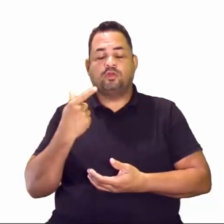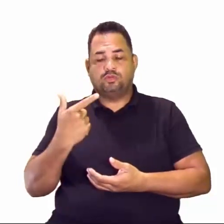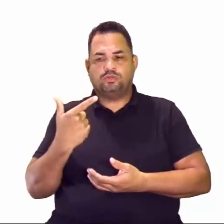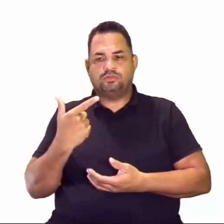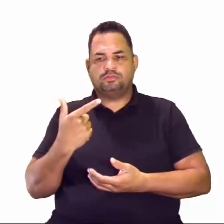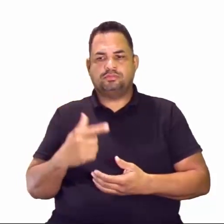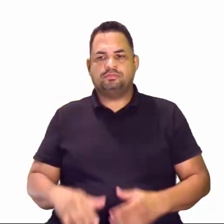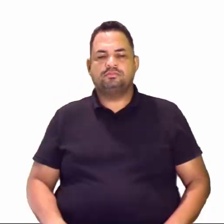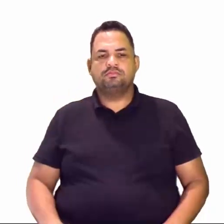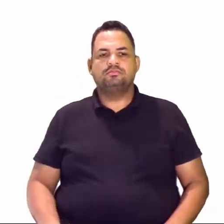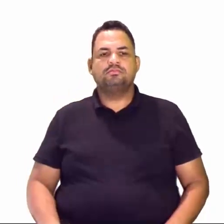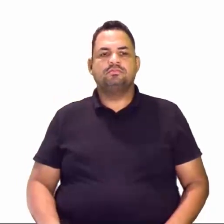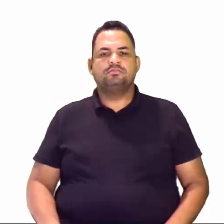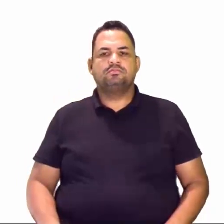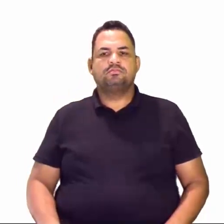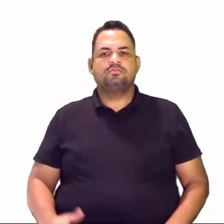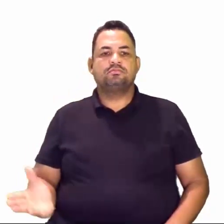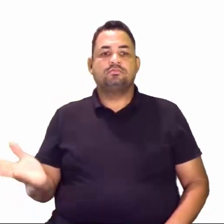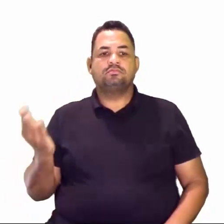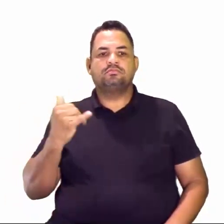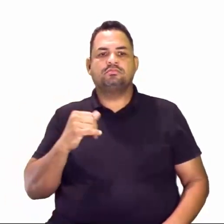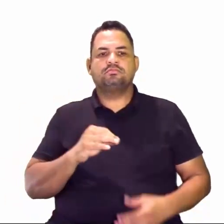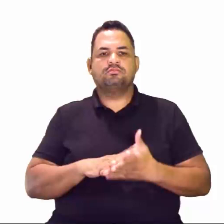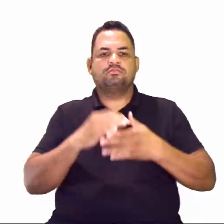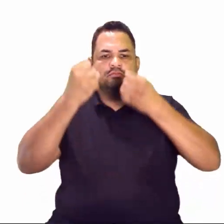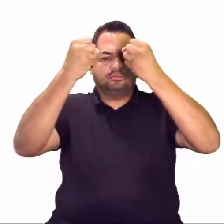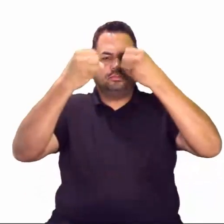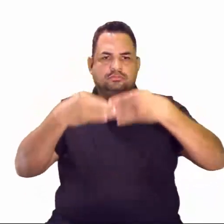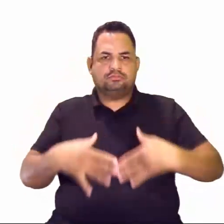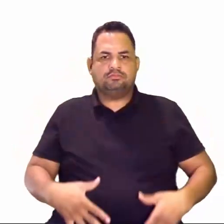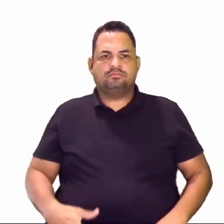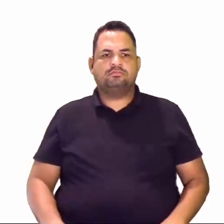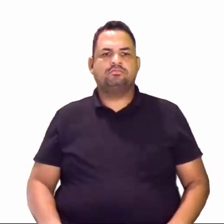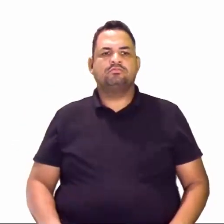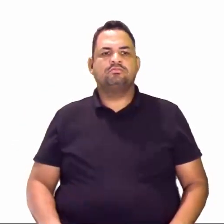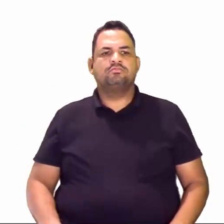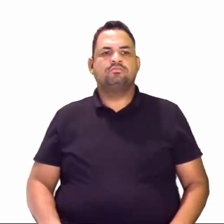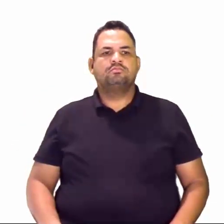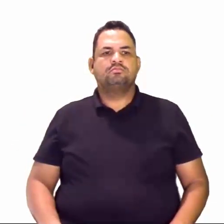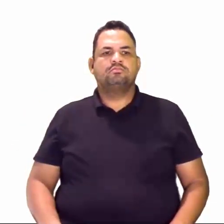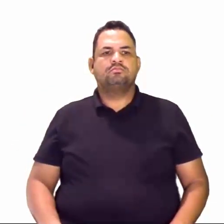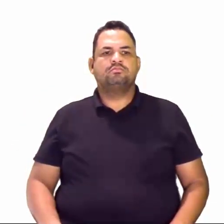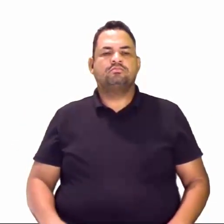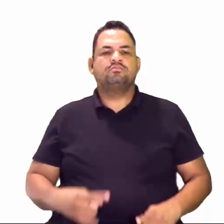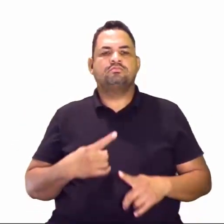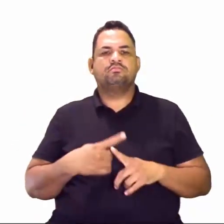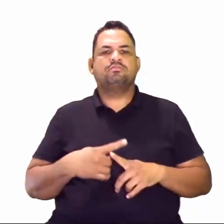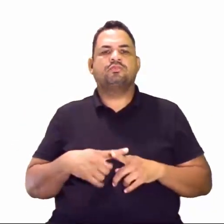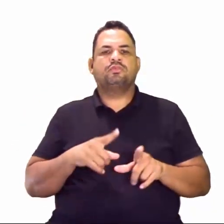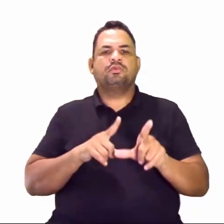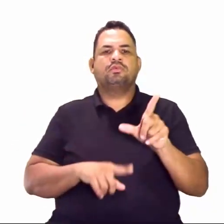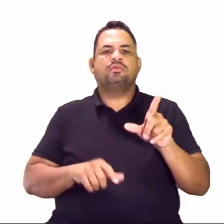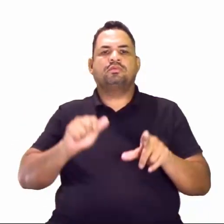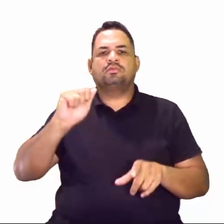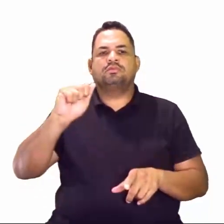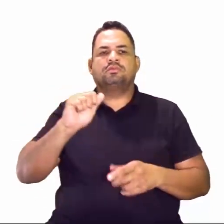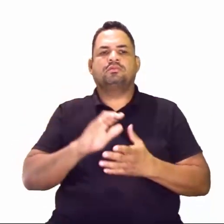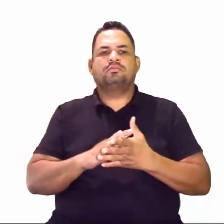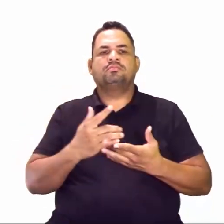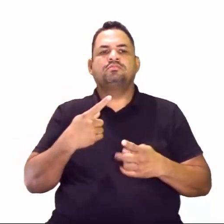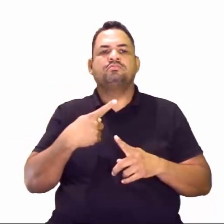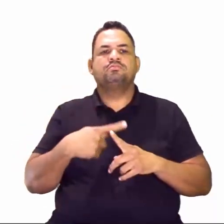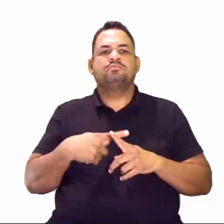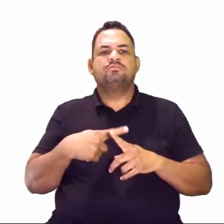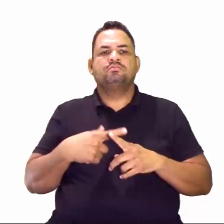C2H4O2. Agora, vamos verificar no comentário? Vamos lá então. Por que foi a letra A? Porque